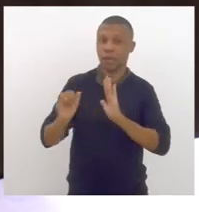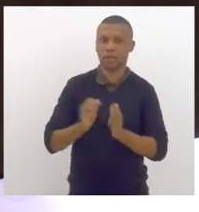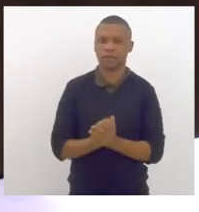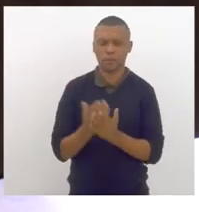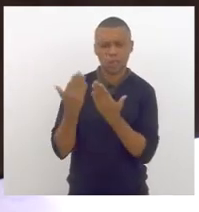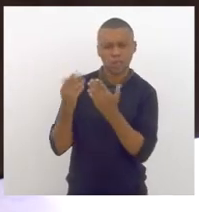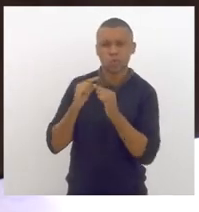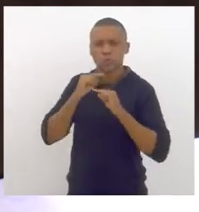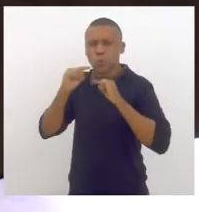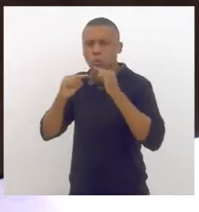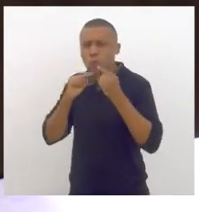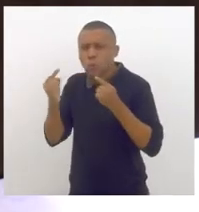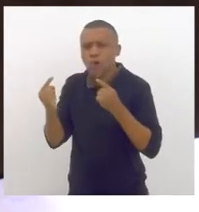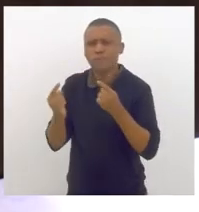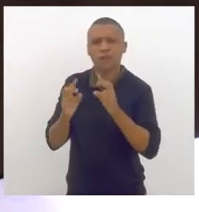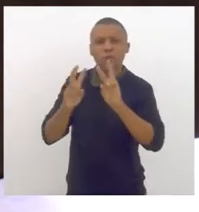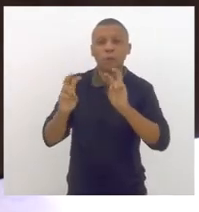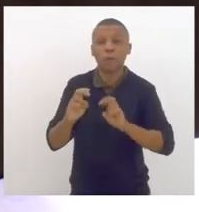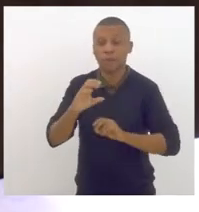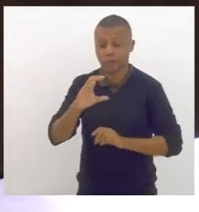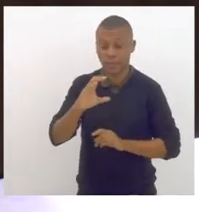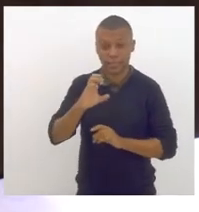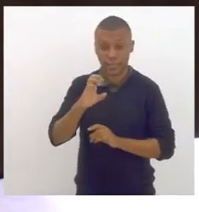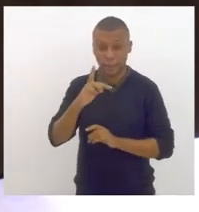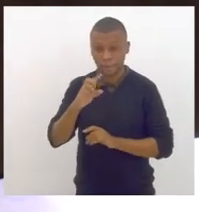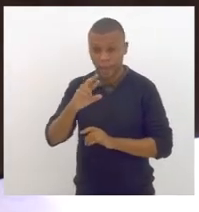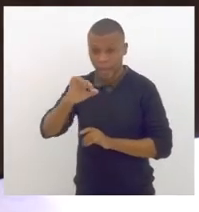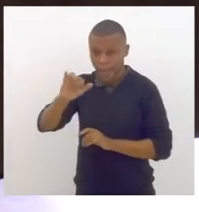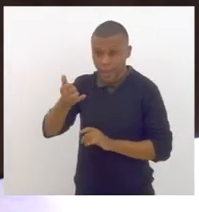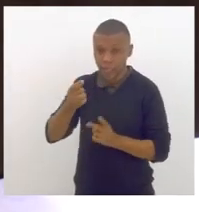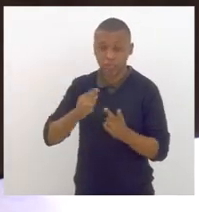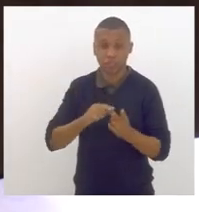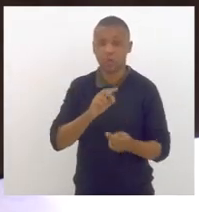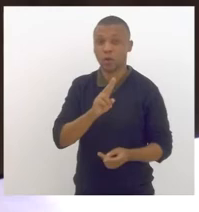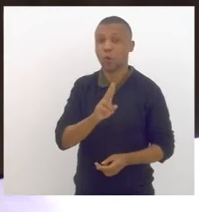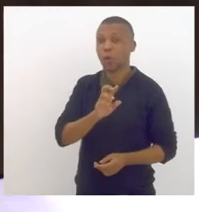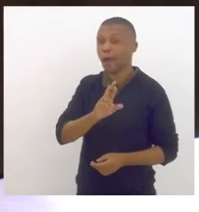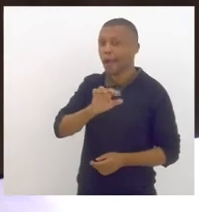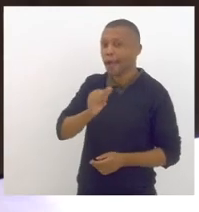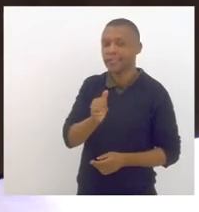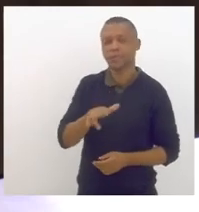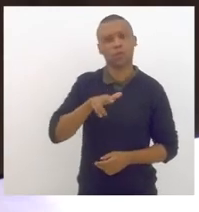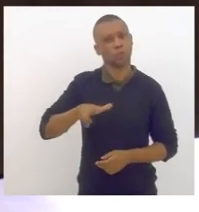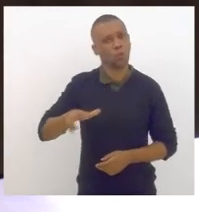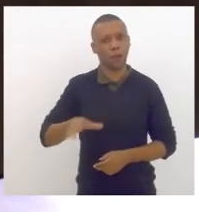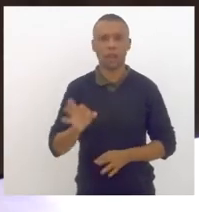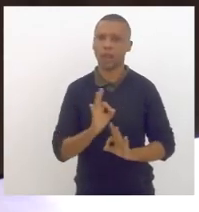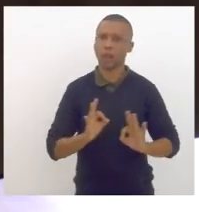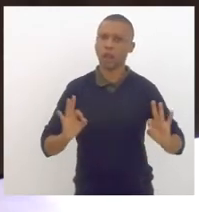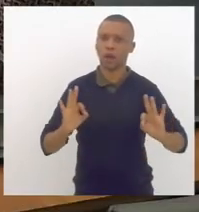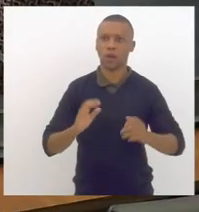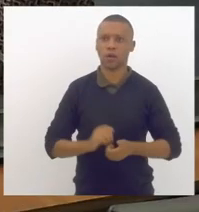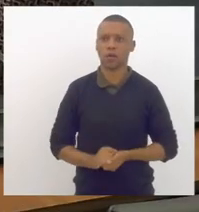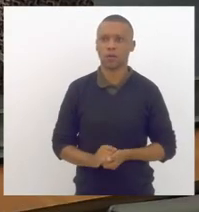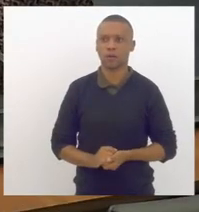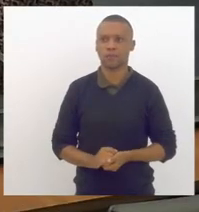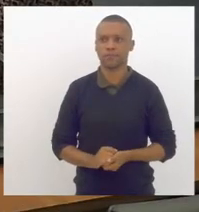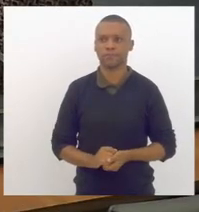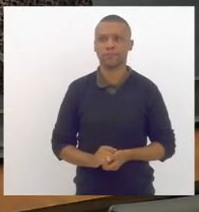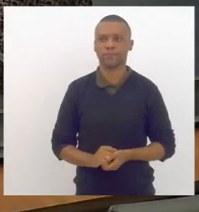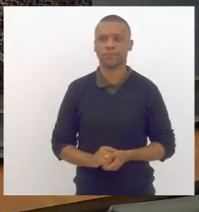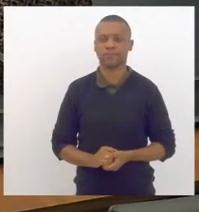desconfiança sobre CEPERJES e UERJES. Então, senhora presidente.